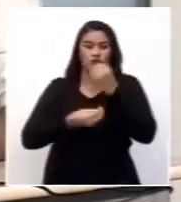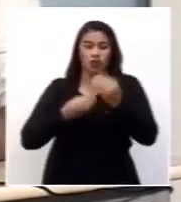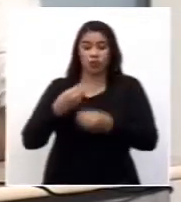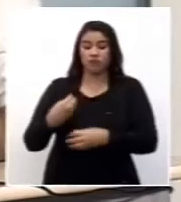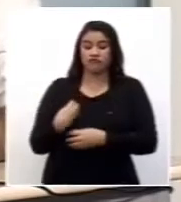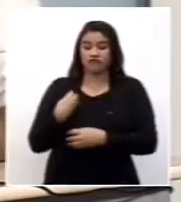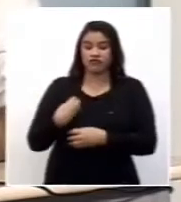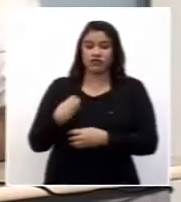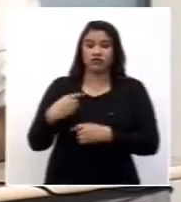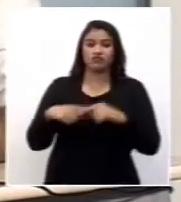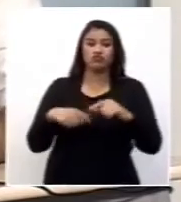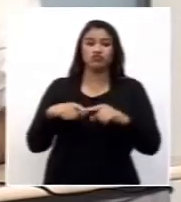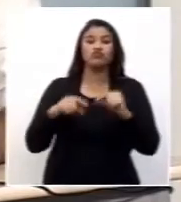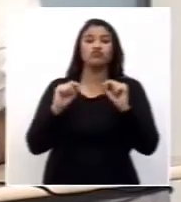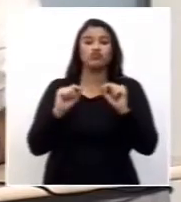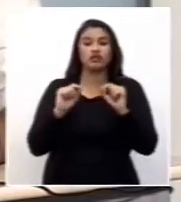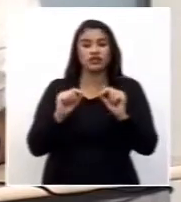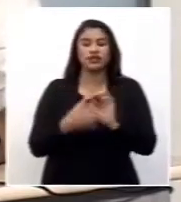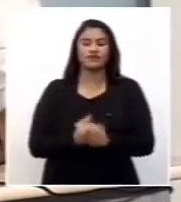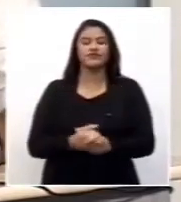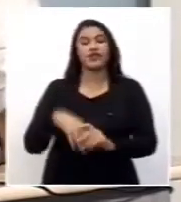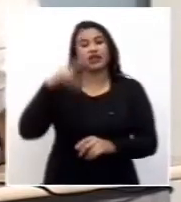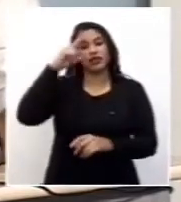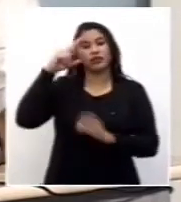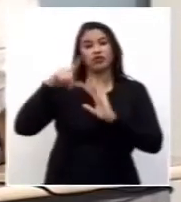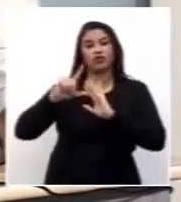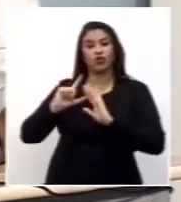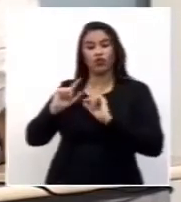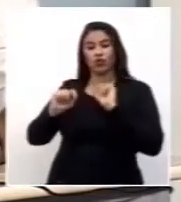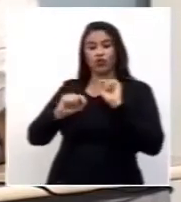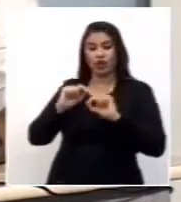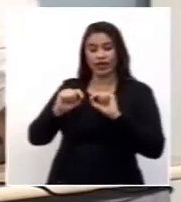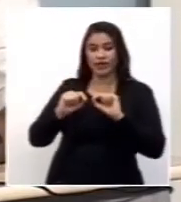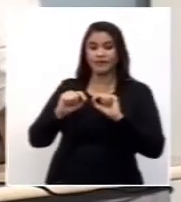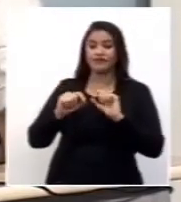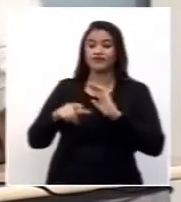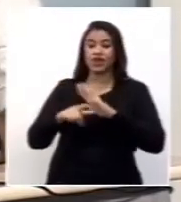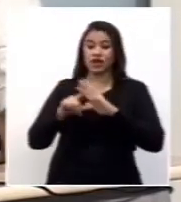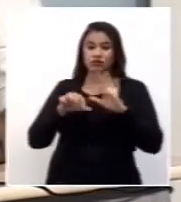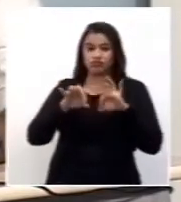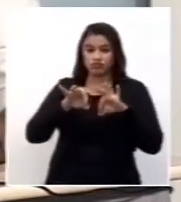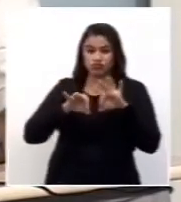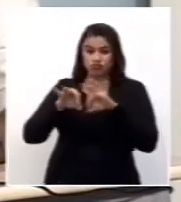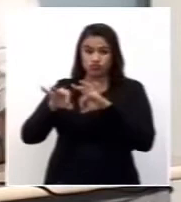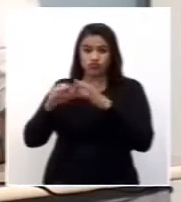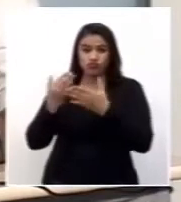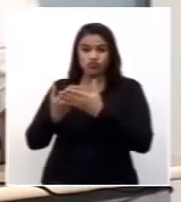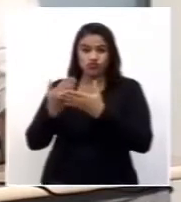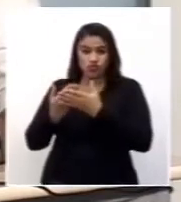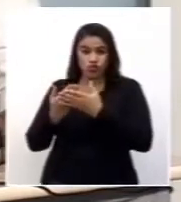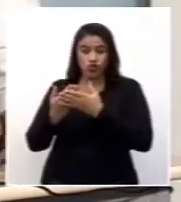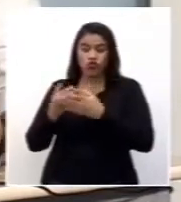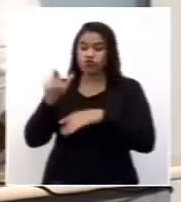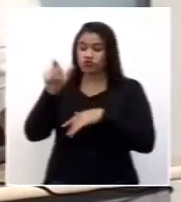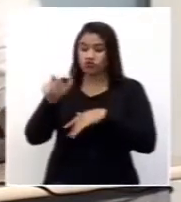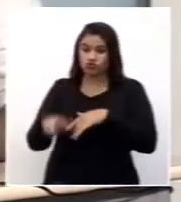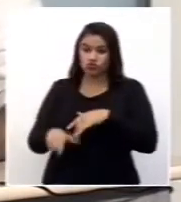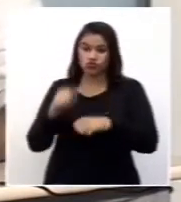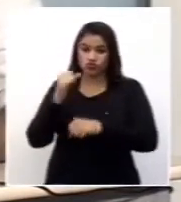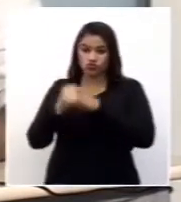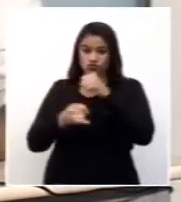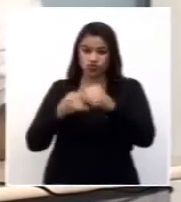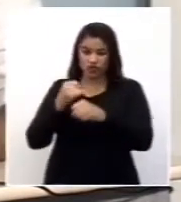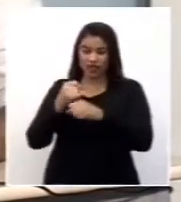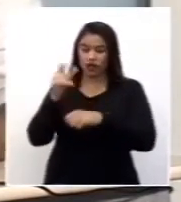a questão era a respeito do que se deve levar em consideração ao planejamento de uma aula virtual.